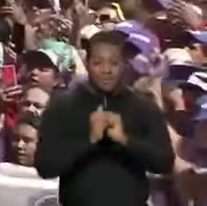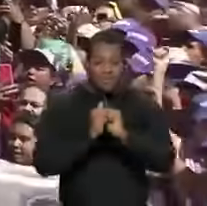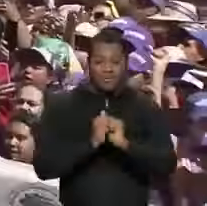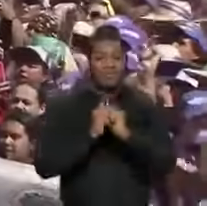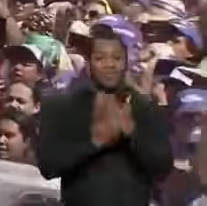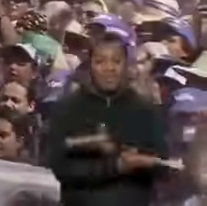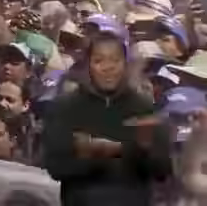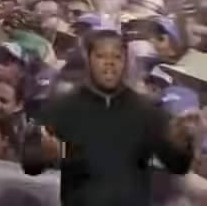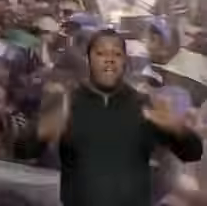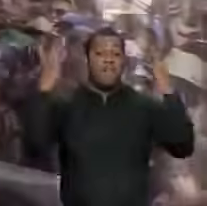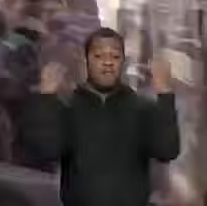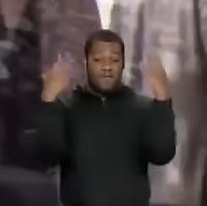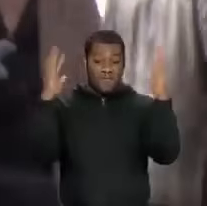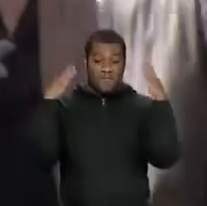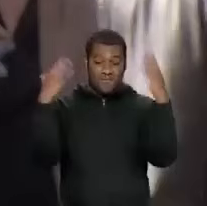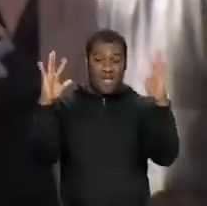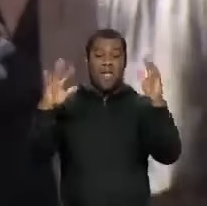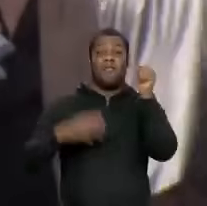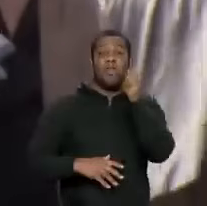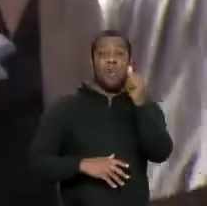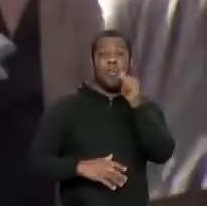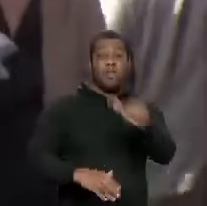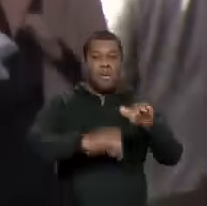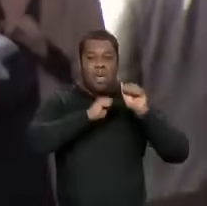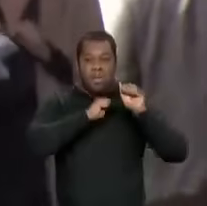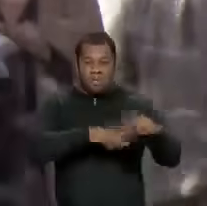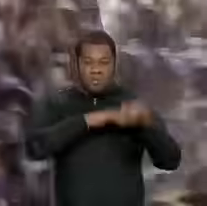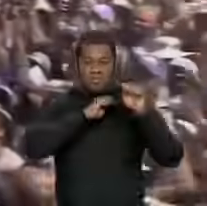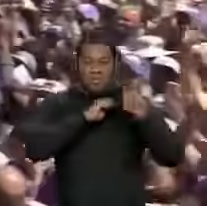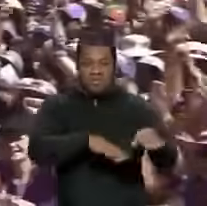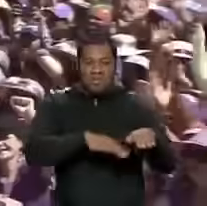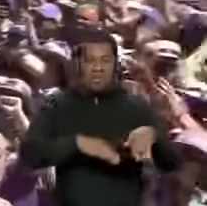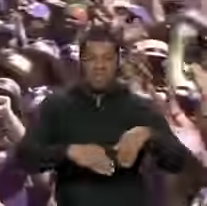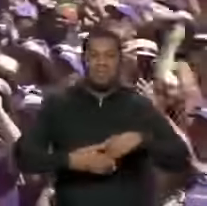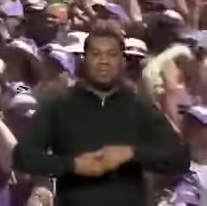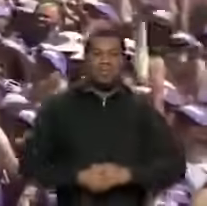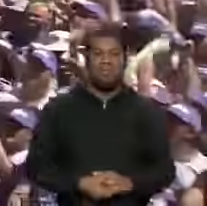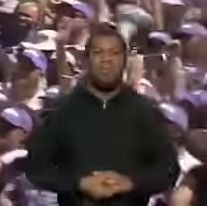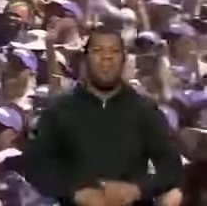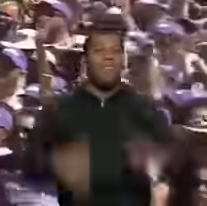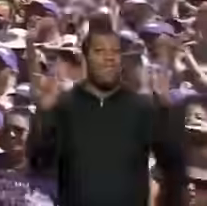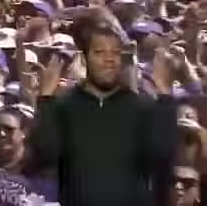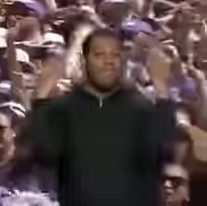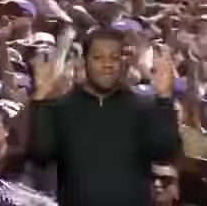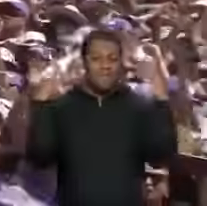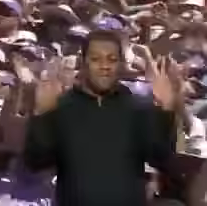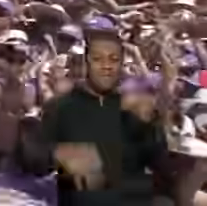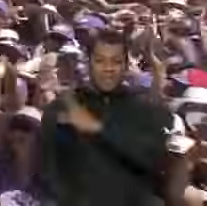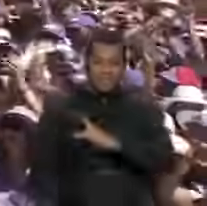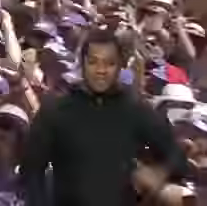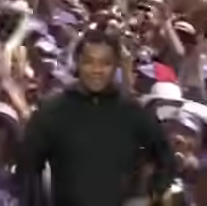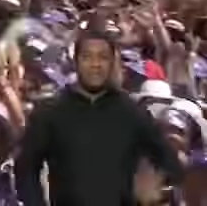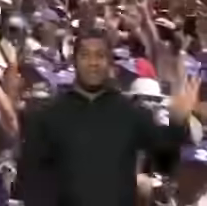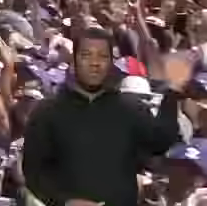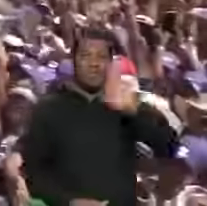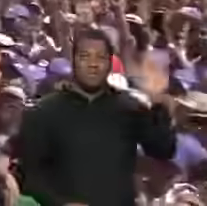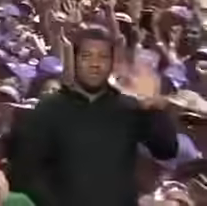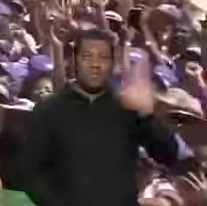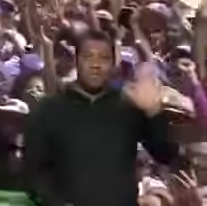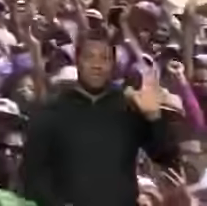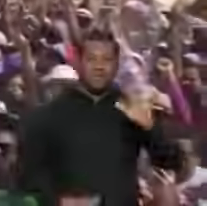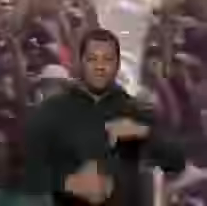você viva a marcha das Margaridas Viva o presidente Lula